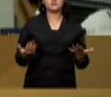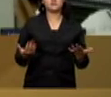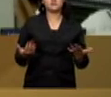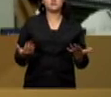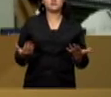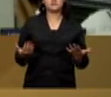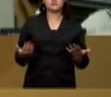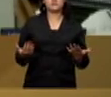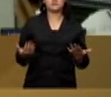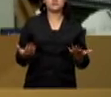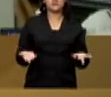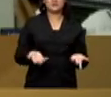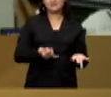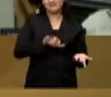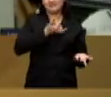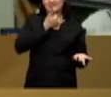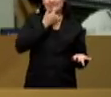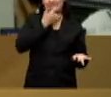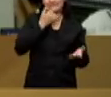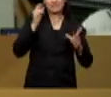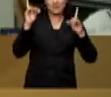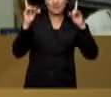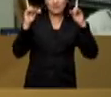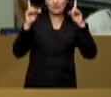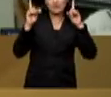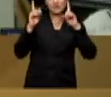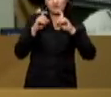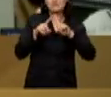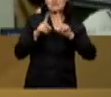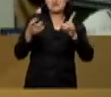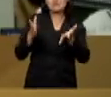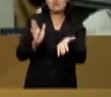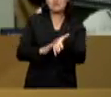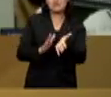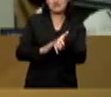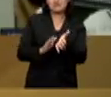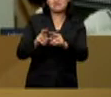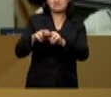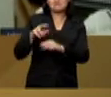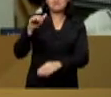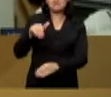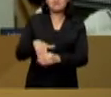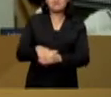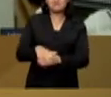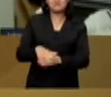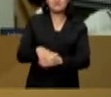uma grande dificuldade de sentir, já parabenizando pelo seu voto.